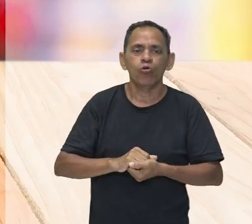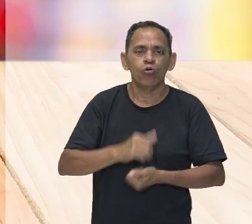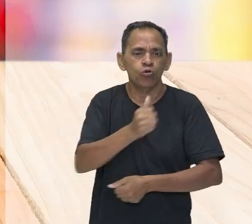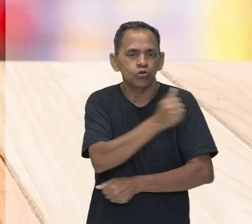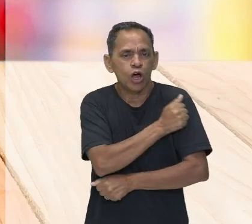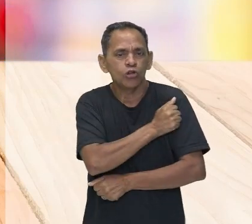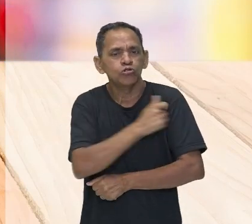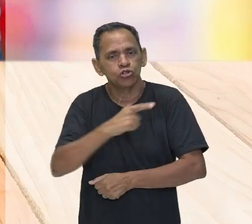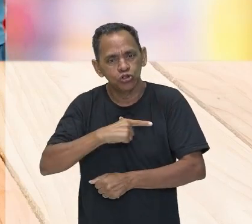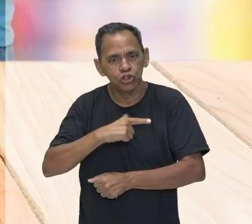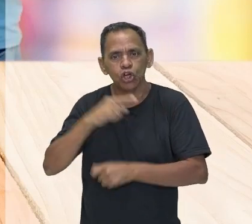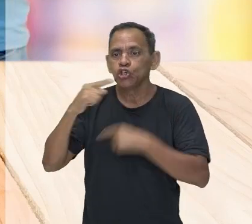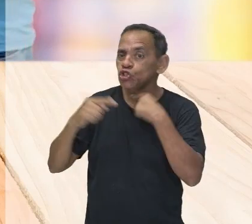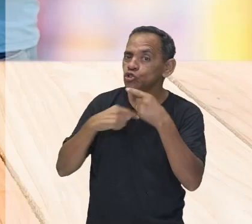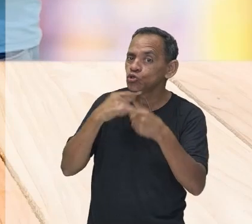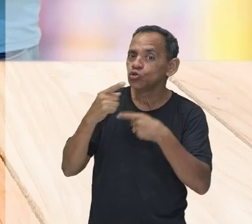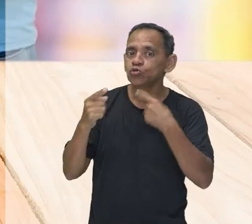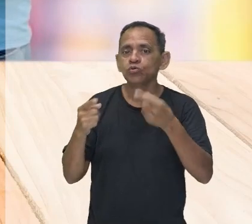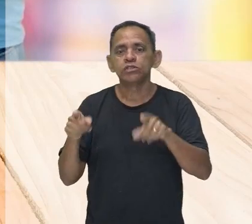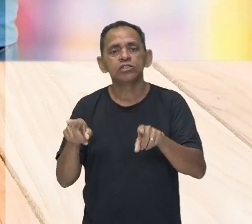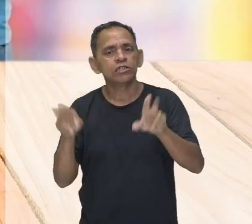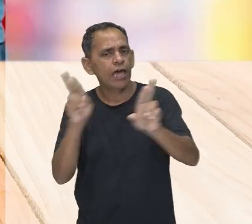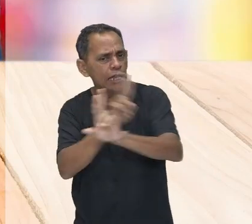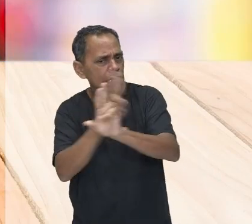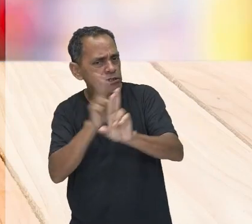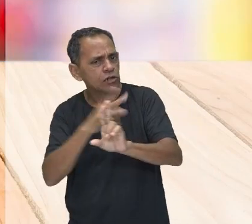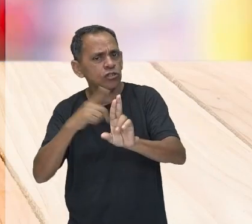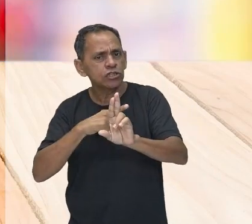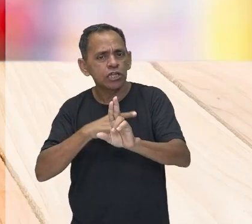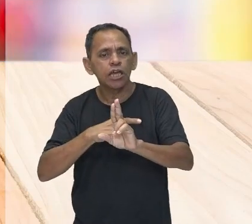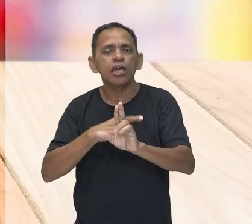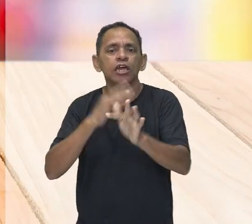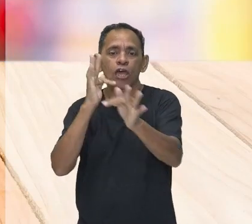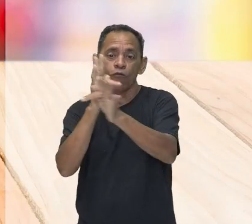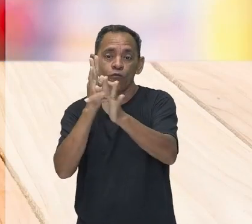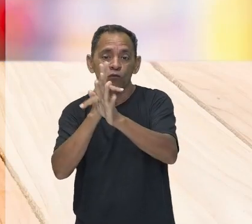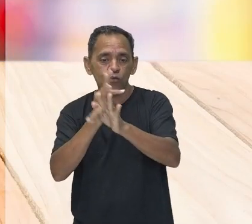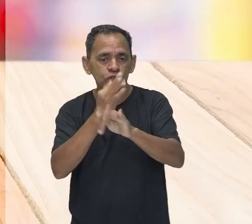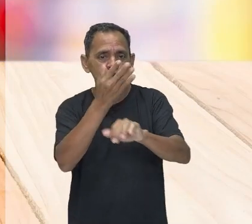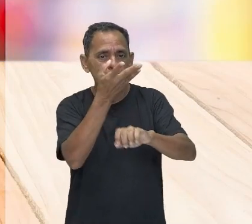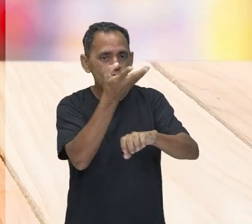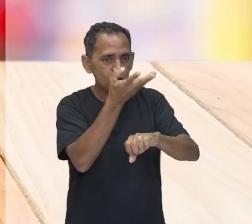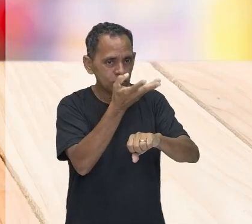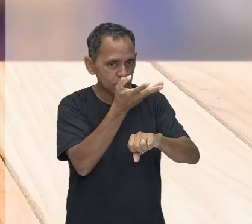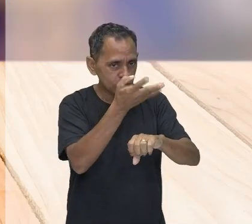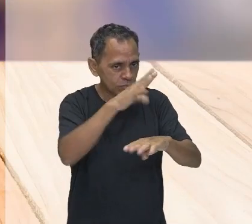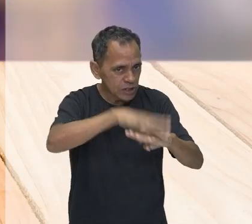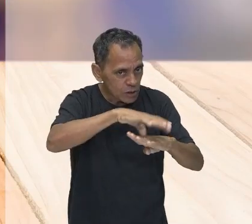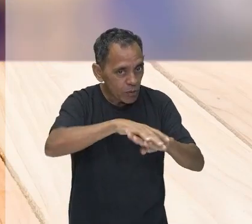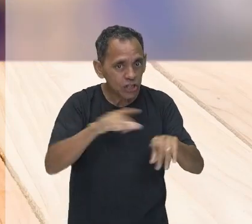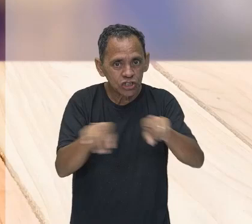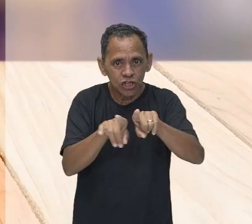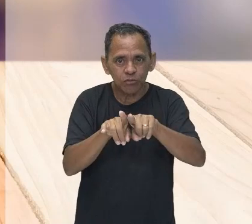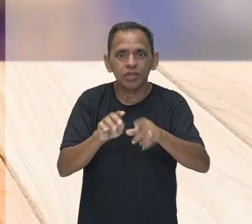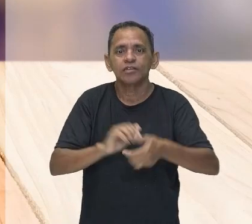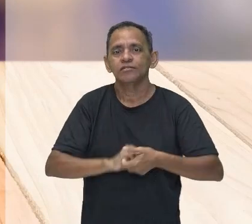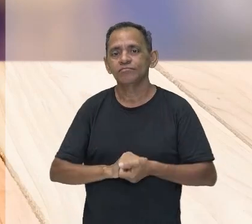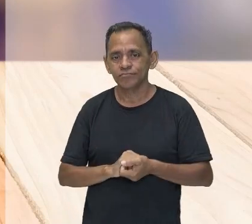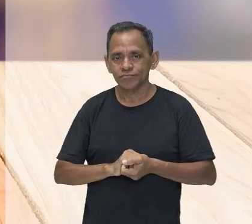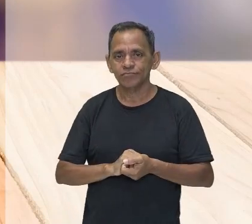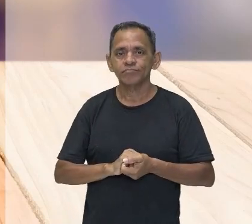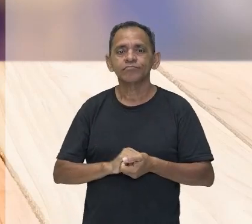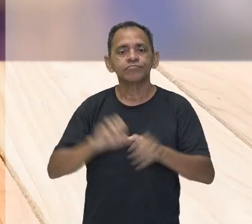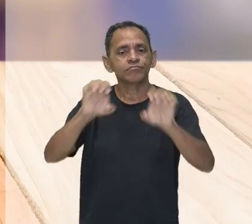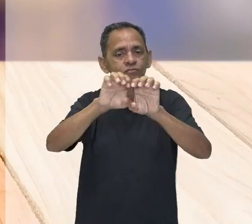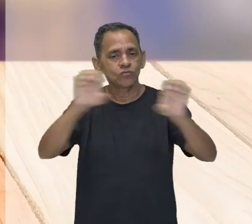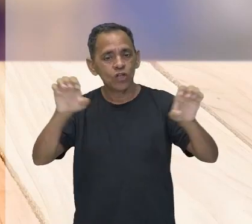dúvida. Será que tem a ver com a física e a matemática? E nós temos aqui a equação ou a